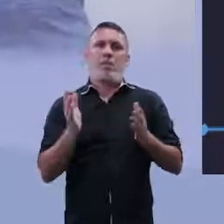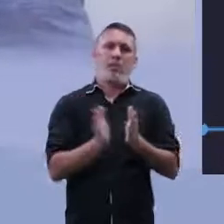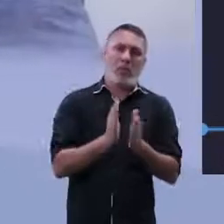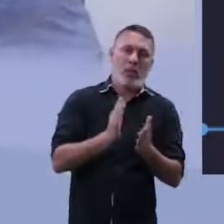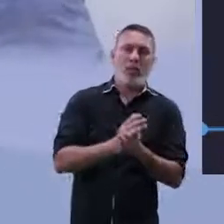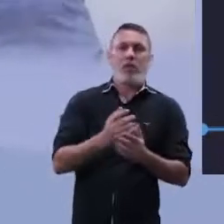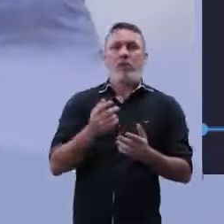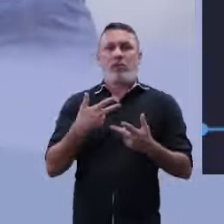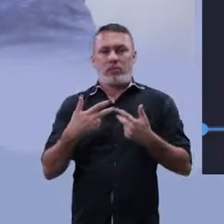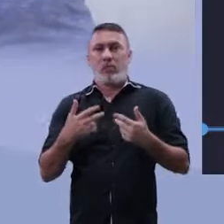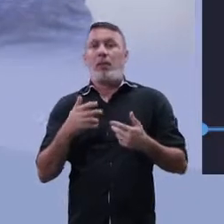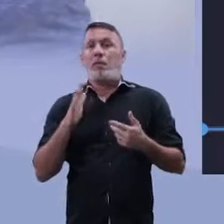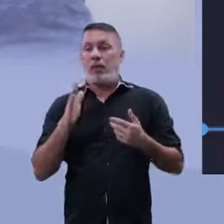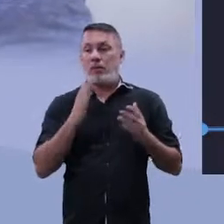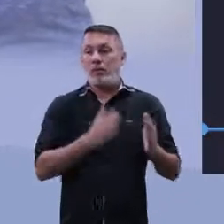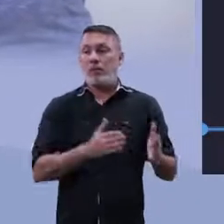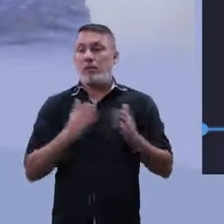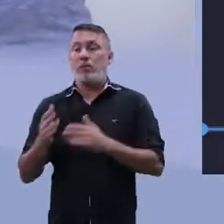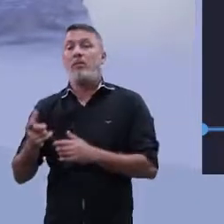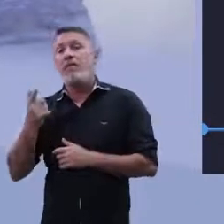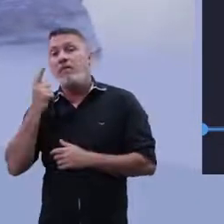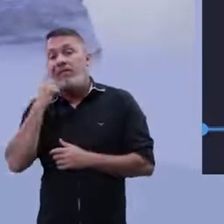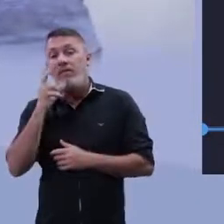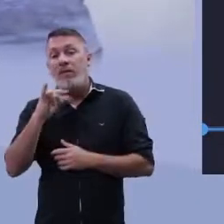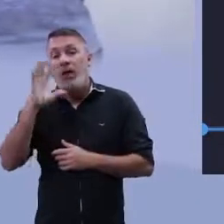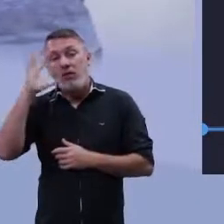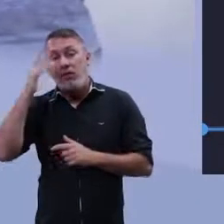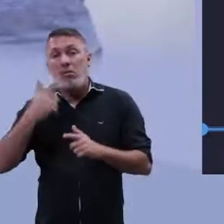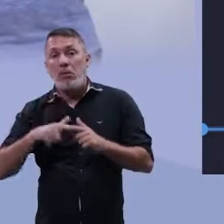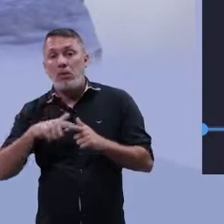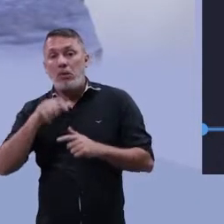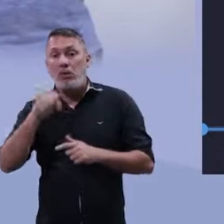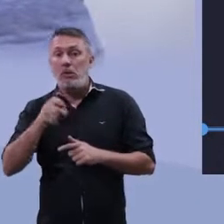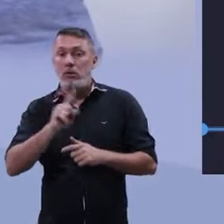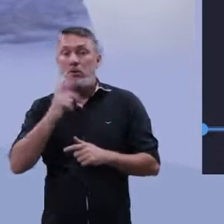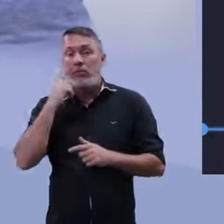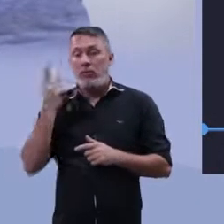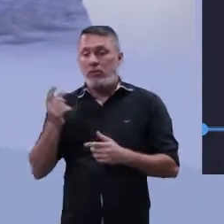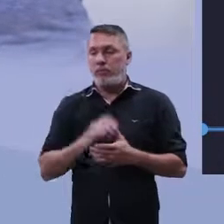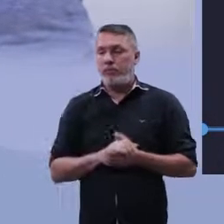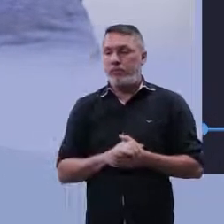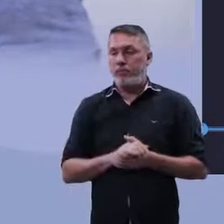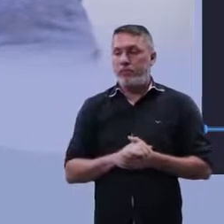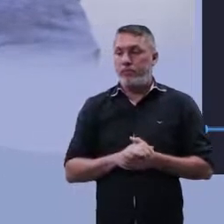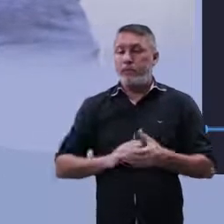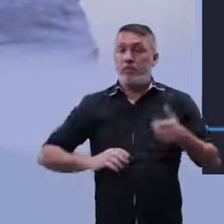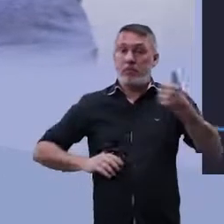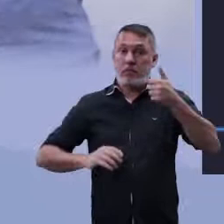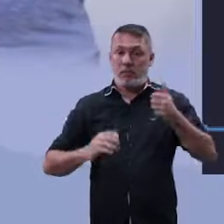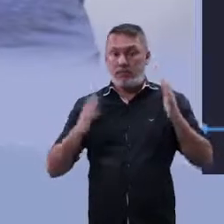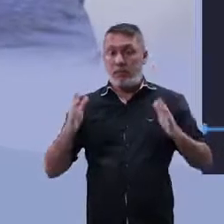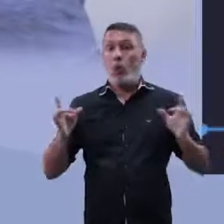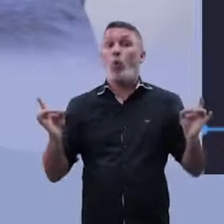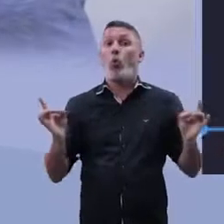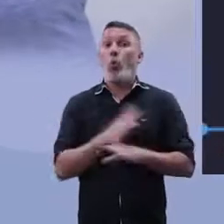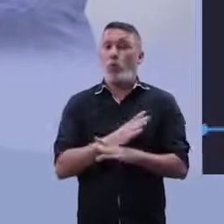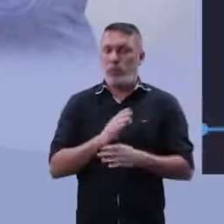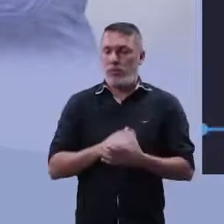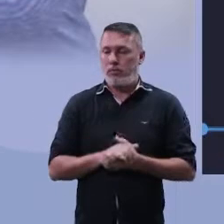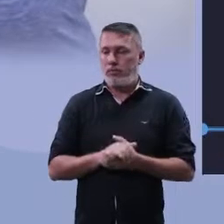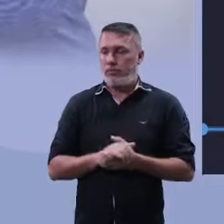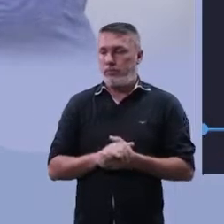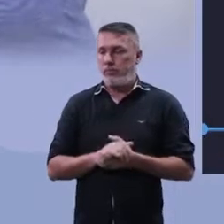a miséria. Agora nós precisamos analisar se vai resolver esse problema. Olha lá. Primeiro período. Importante